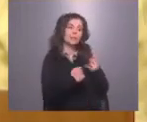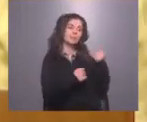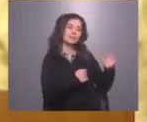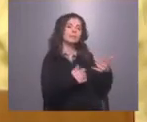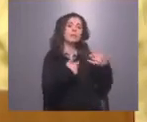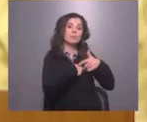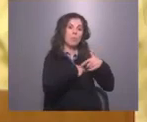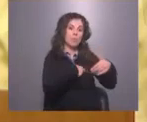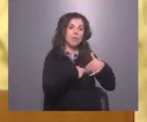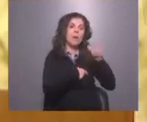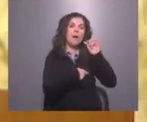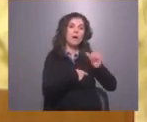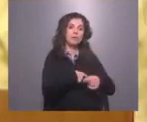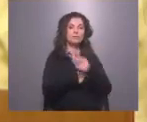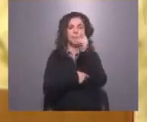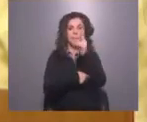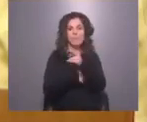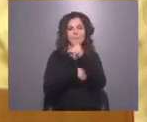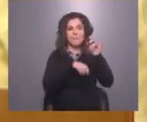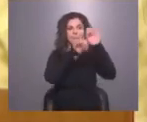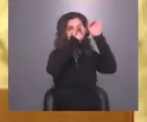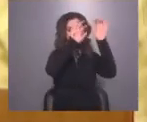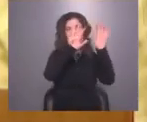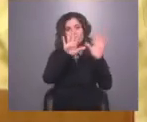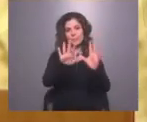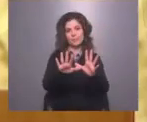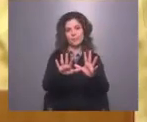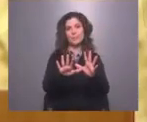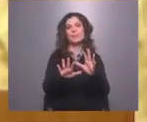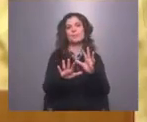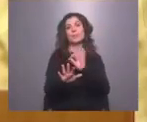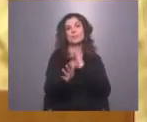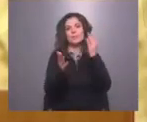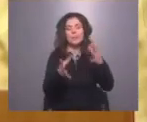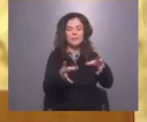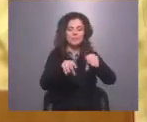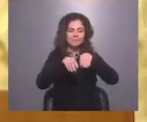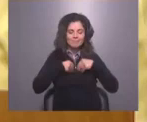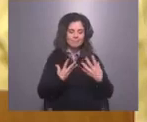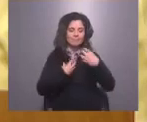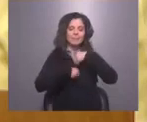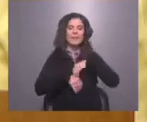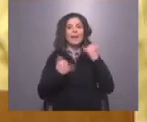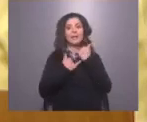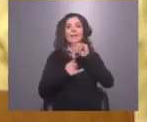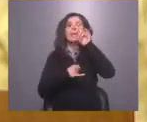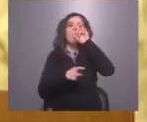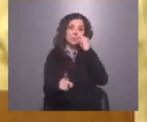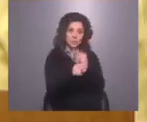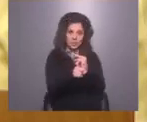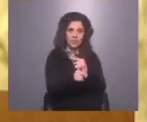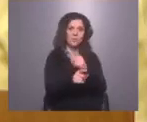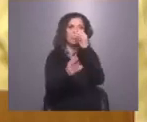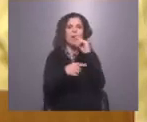formamos vai agora invocar sobre nós a bênção do Senhor. Recebamo-la com alegria. Com ela, bense também os